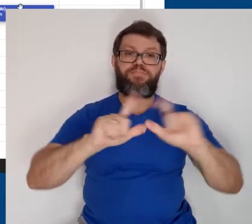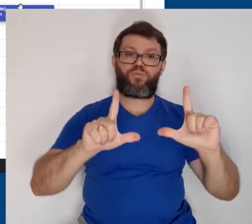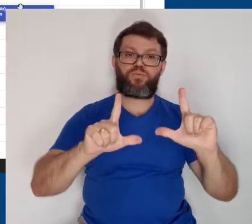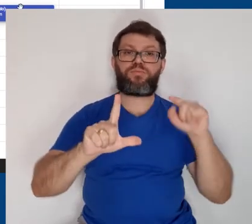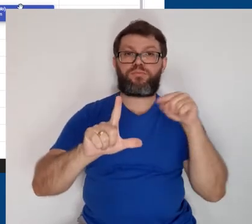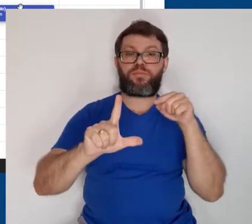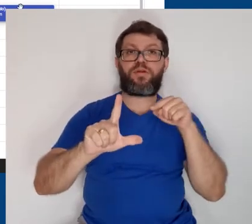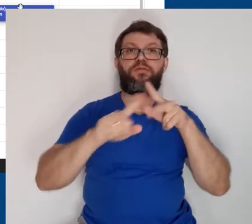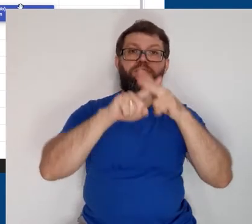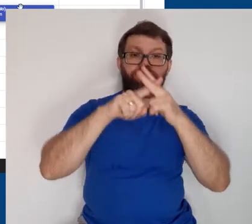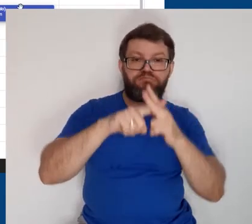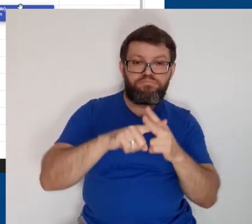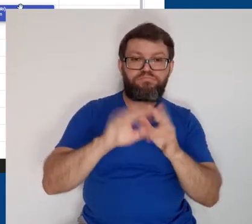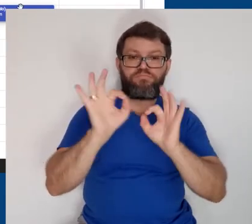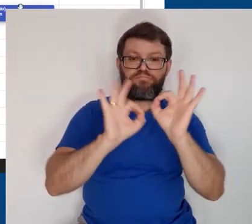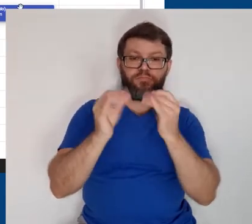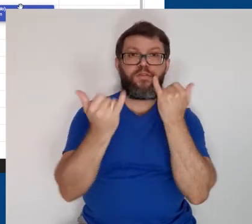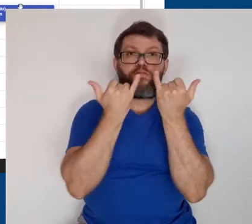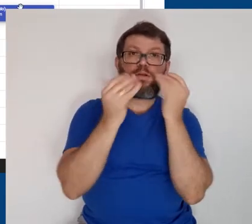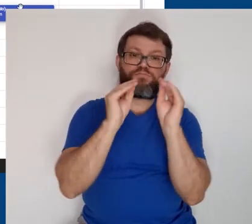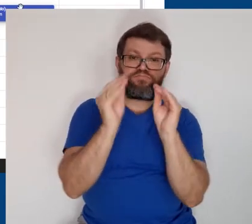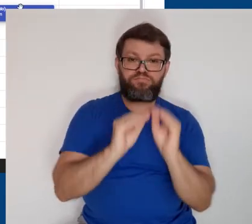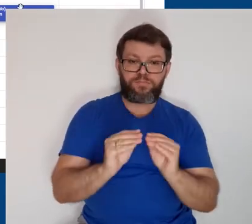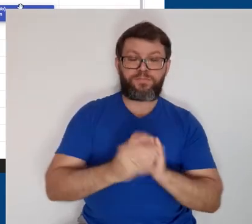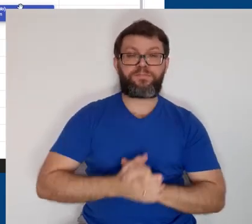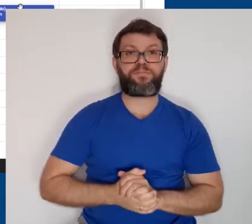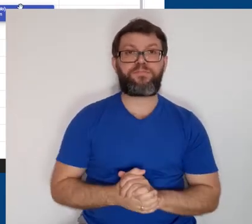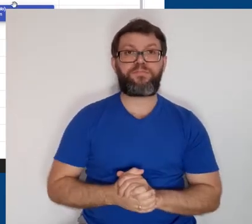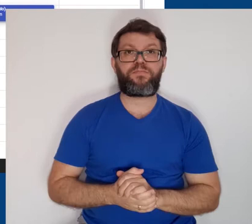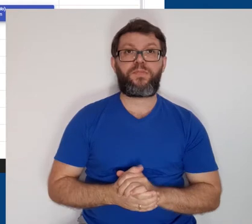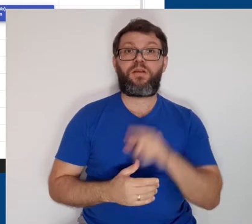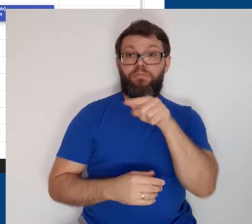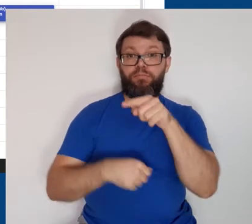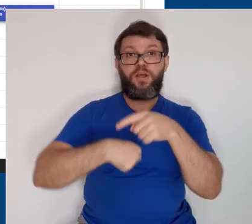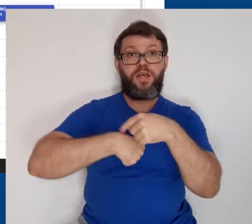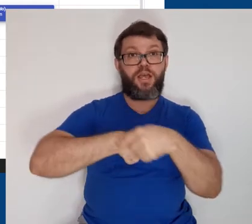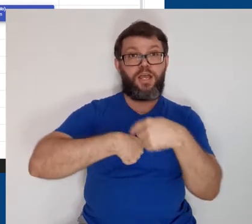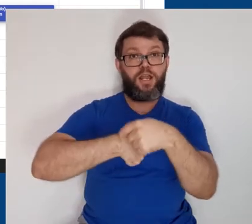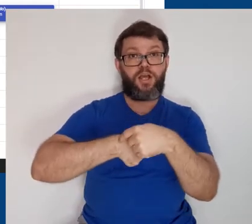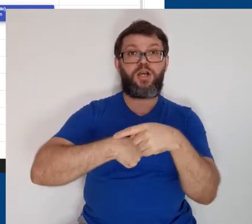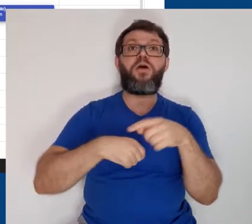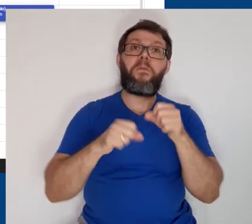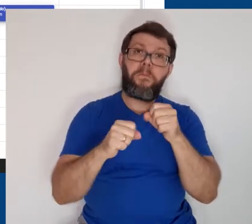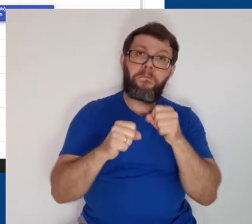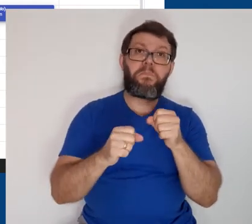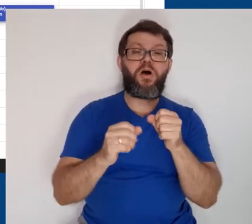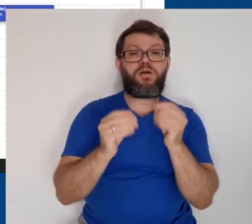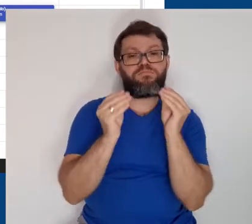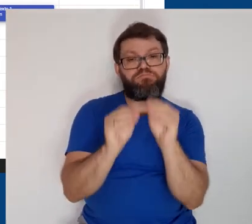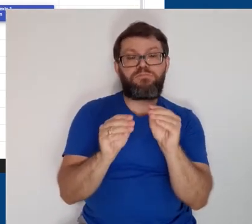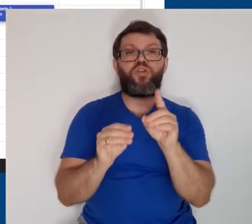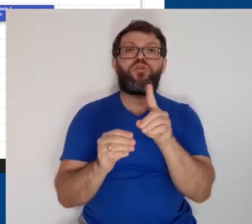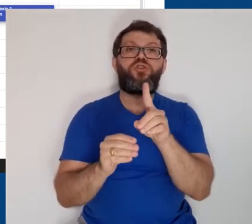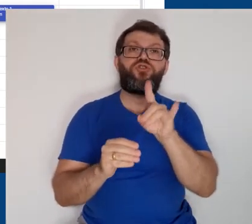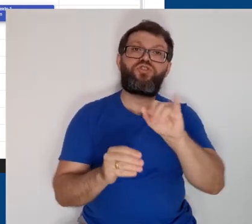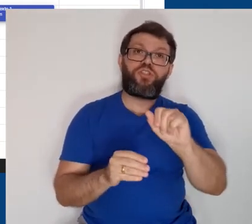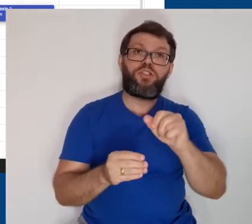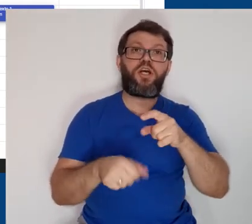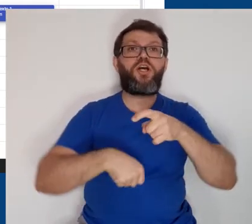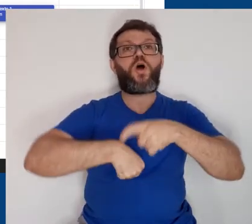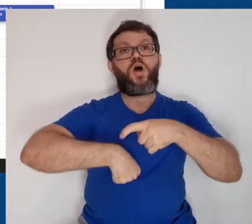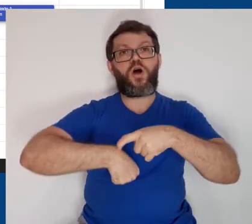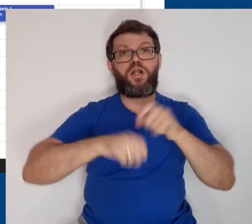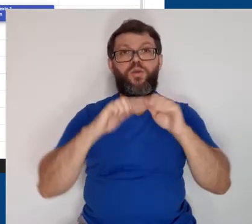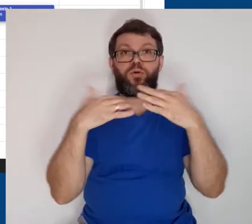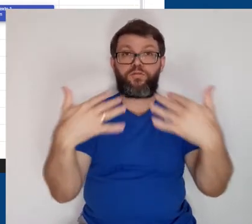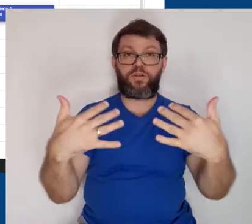seguida teremos uma janela aonde vamos configurar esse evento ao lado do ícone do relógio podemos configurar o